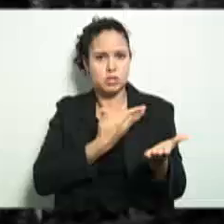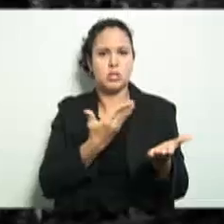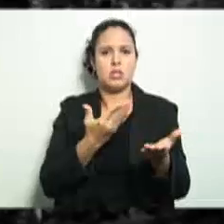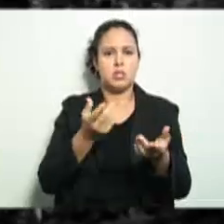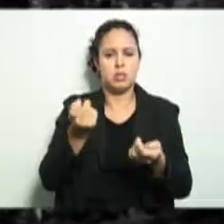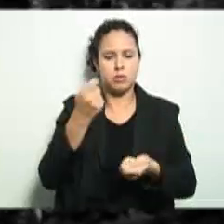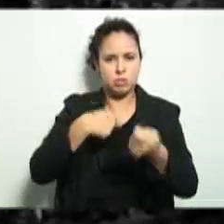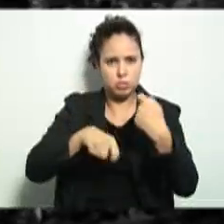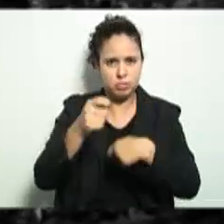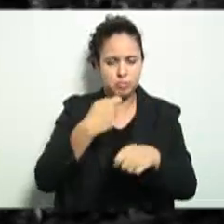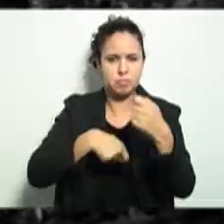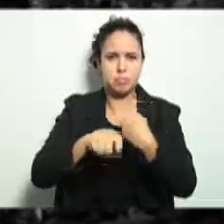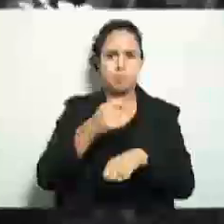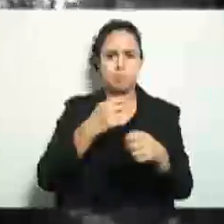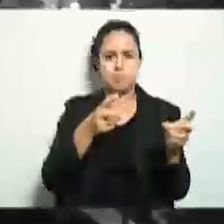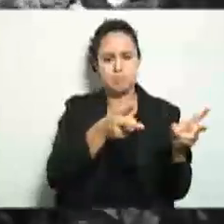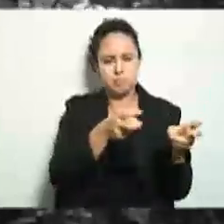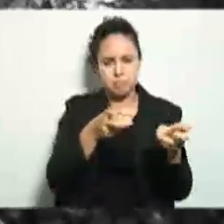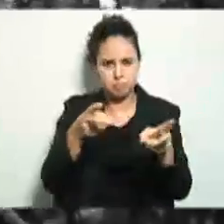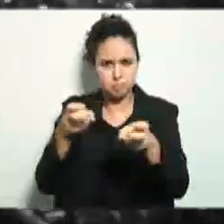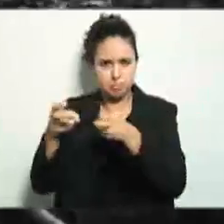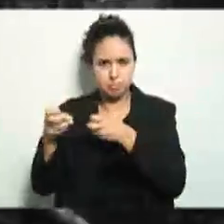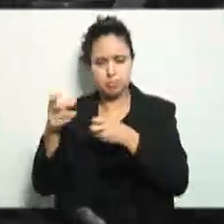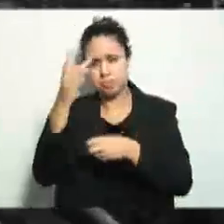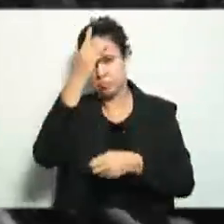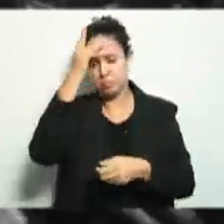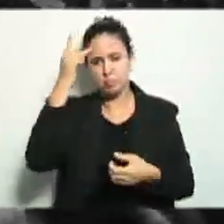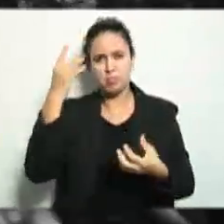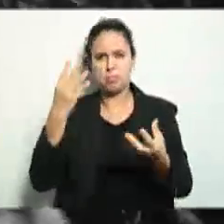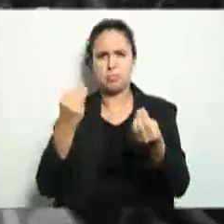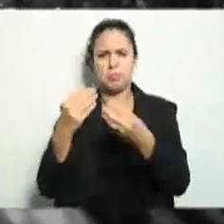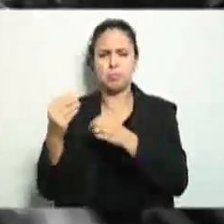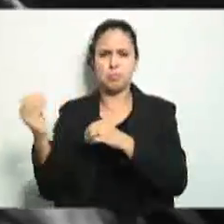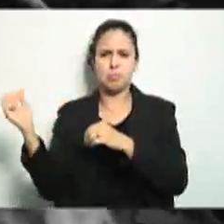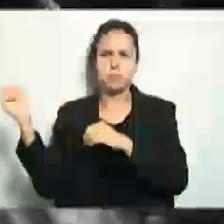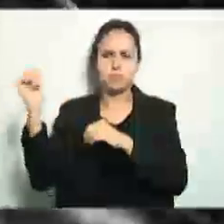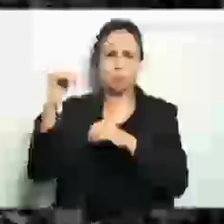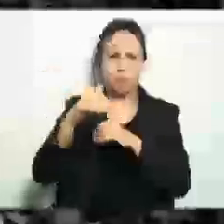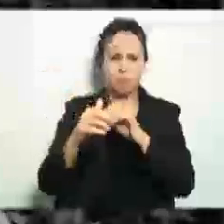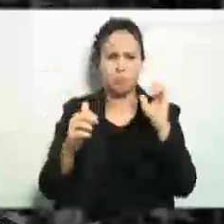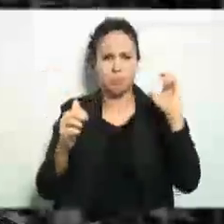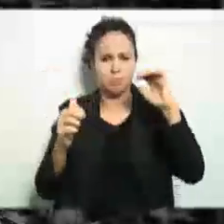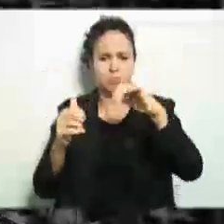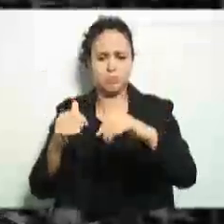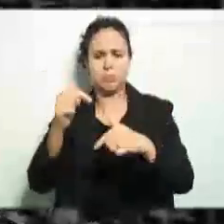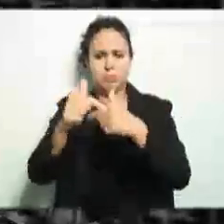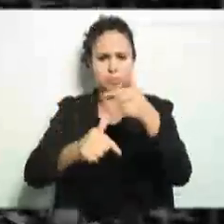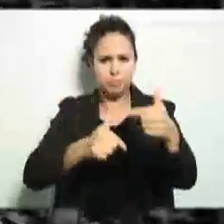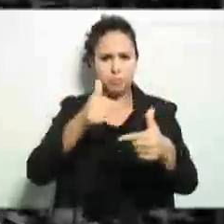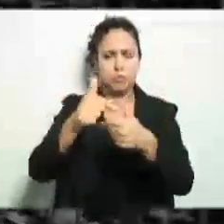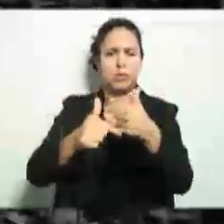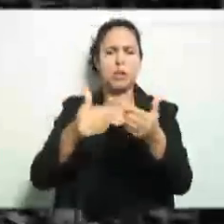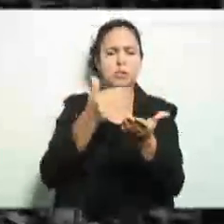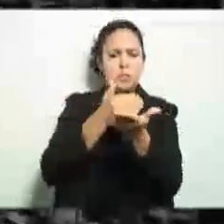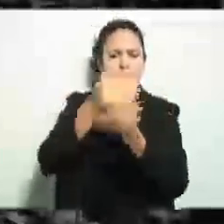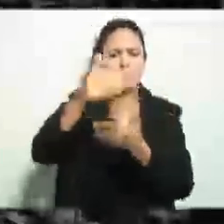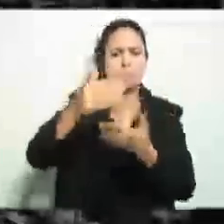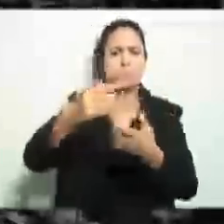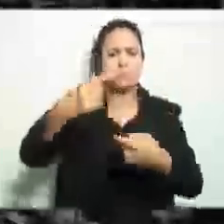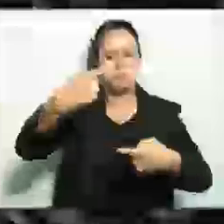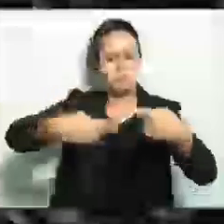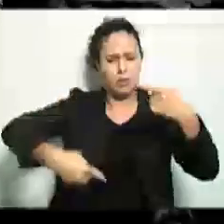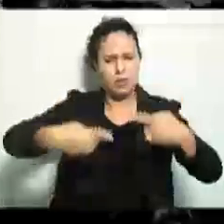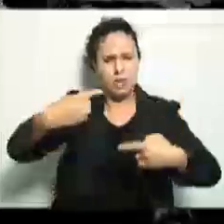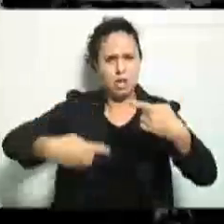Extradição. A busca dos trabalhadores por novas seringueiras em terras brasileiras e bolivianas gerou conflitos e lutas por territórios